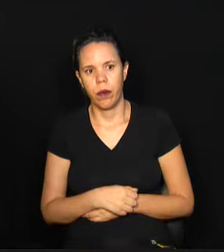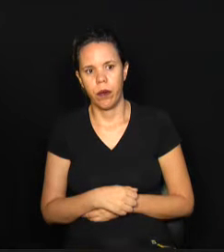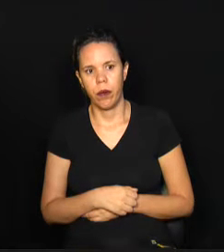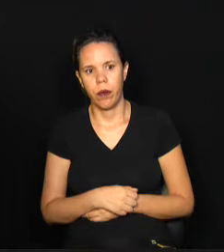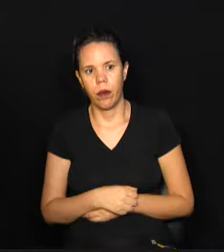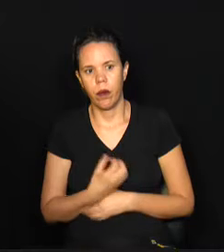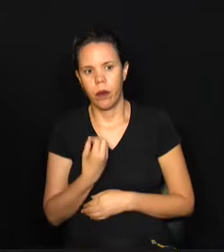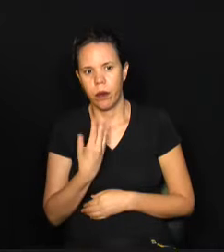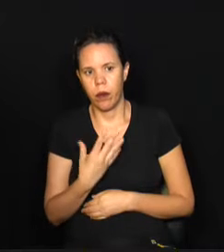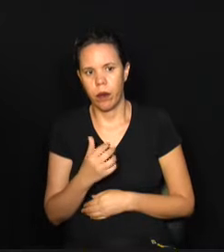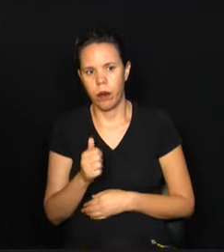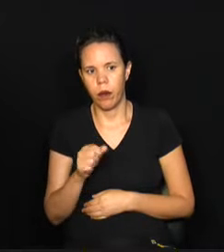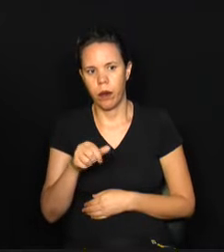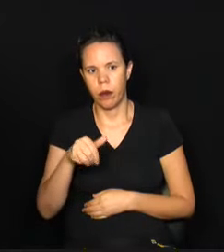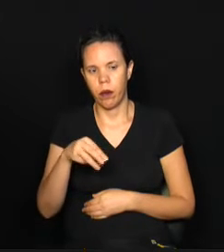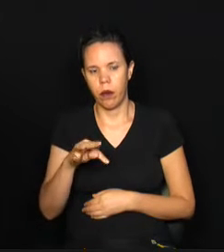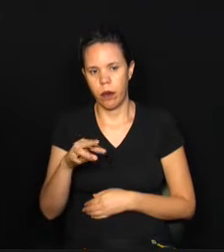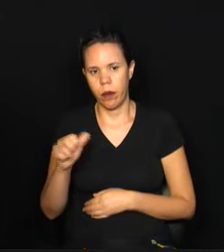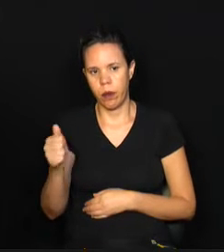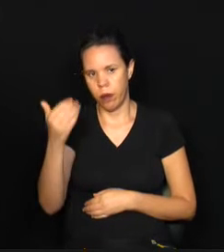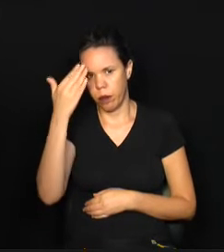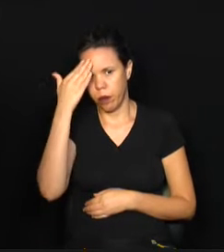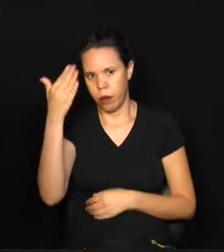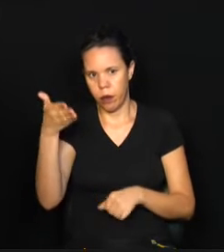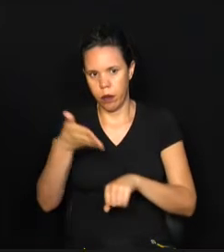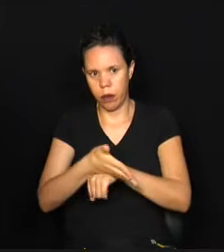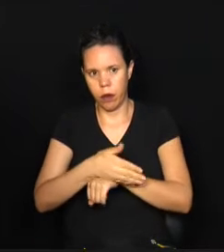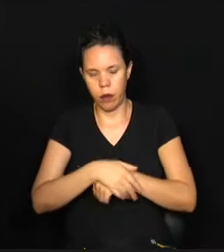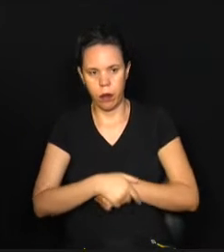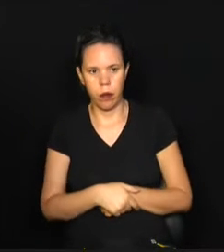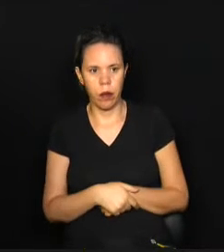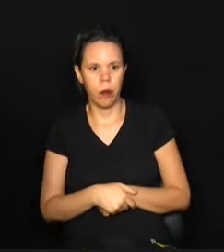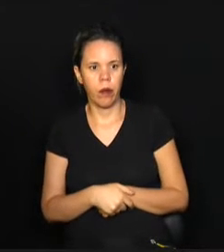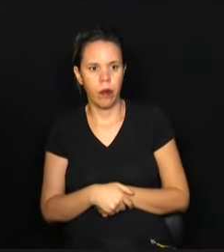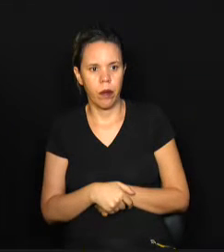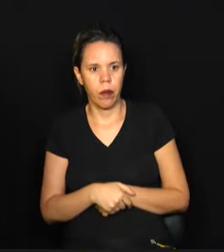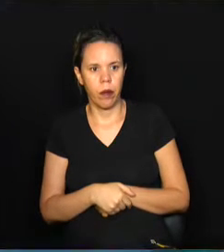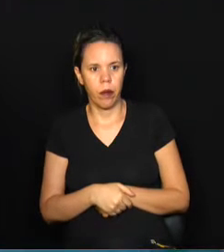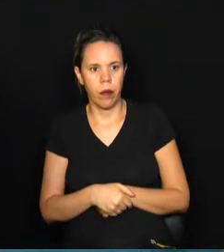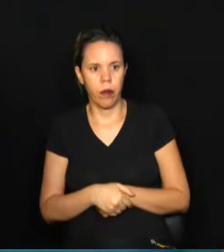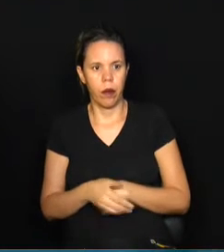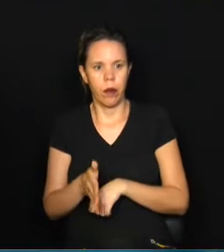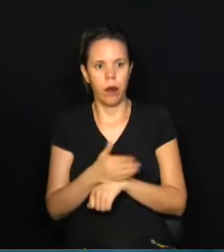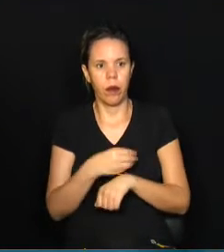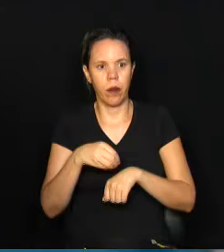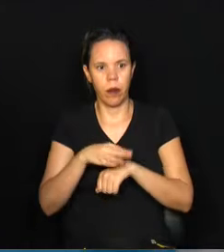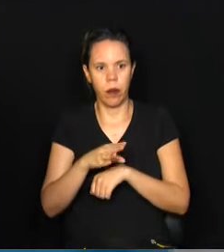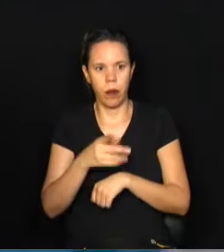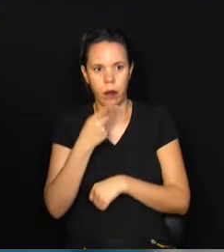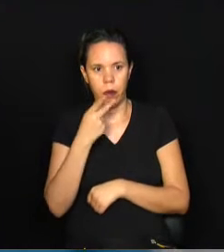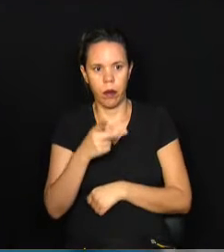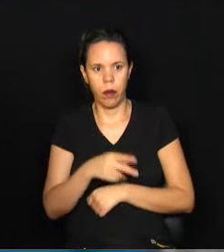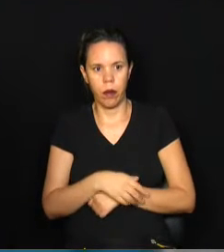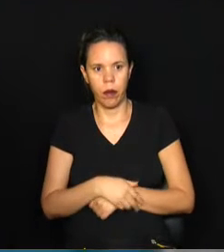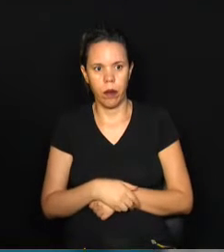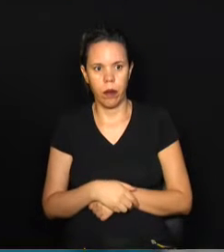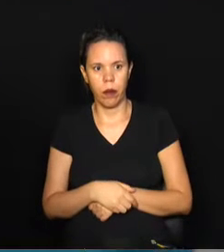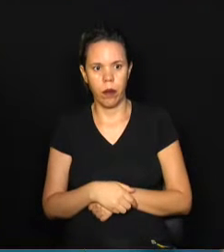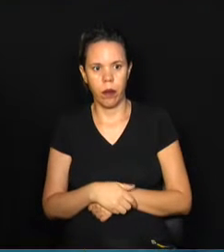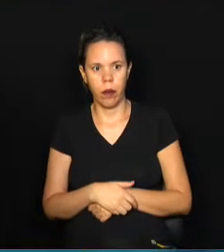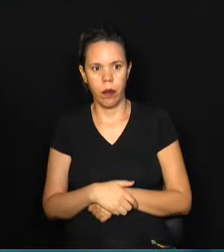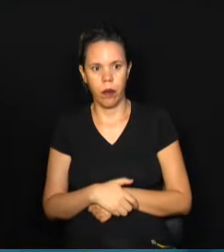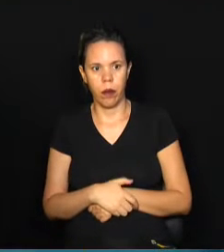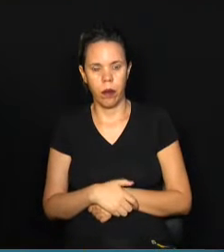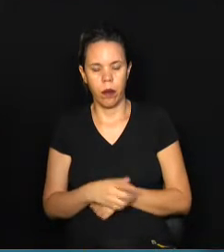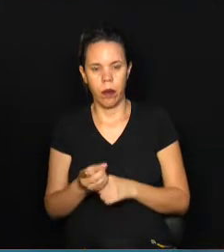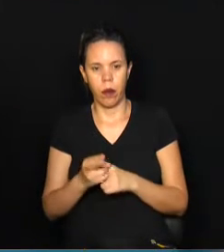Muito bem, dona Marta, muito obrigado aí pela sua participação. E antes de eu passar a palavra para o